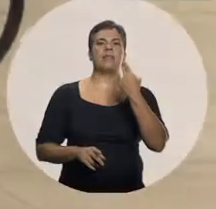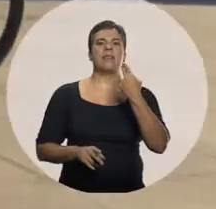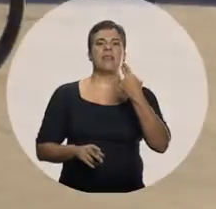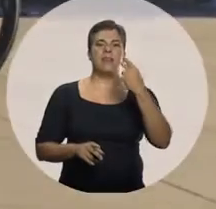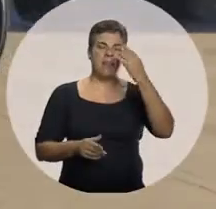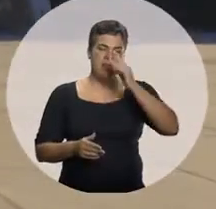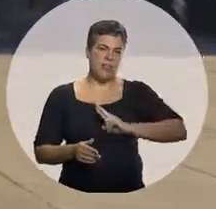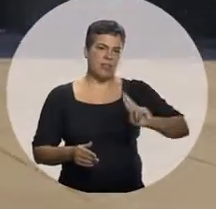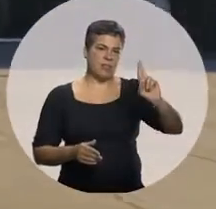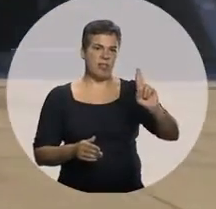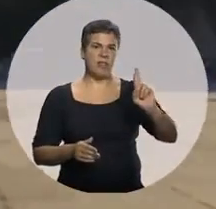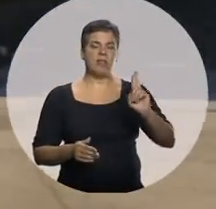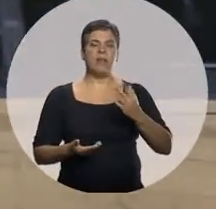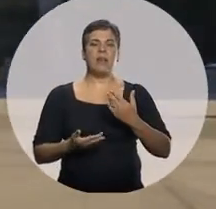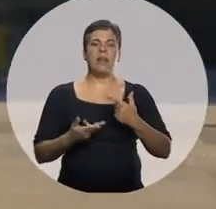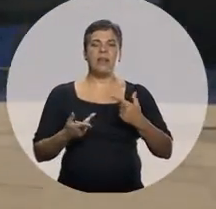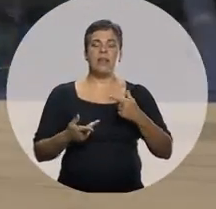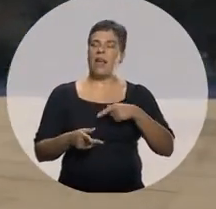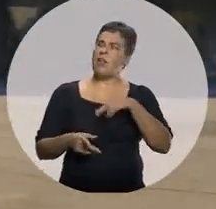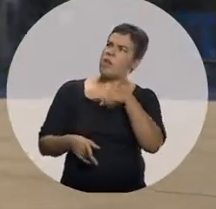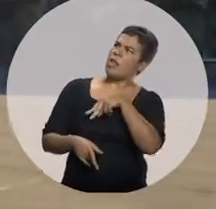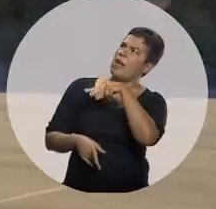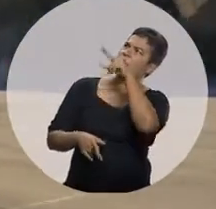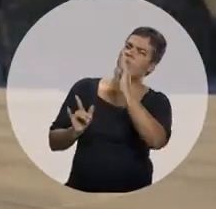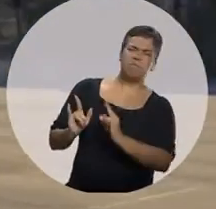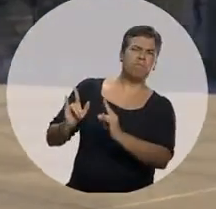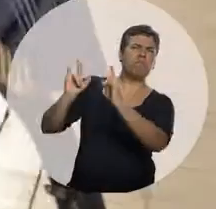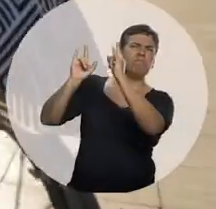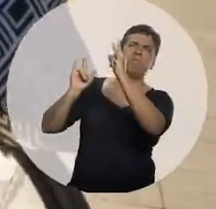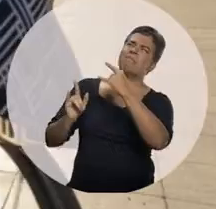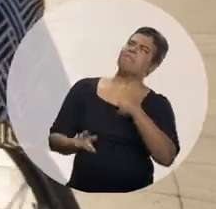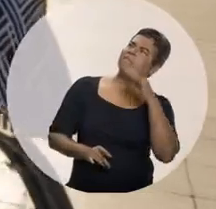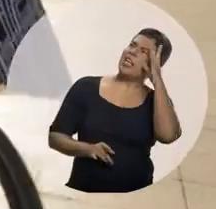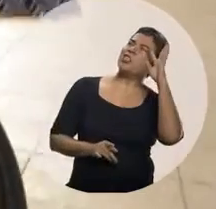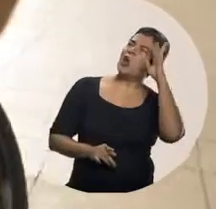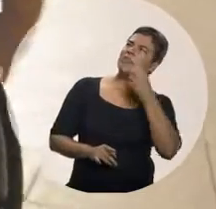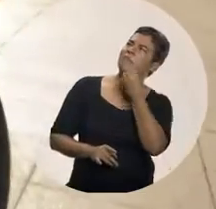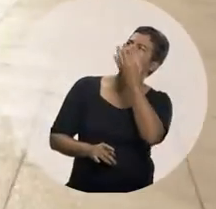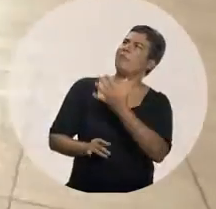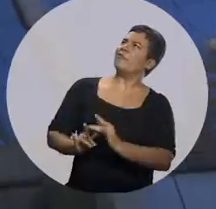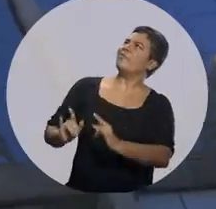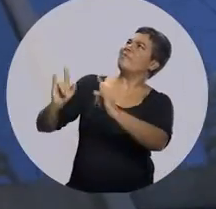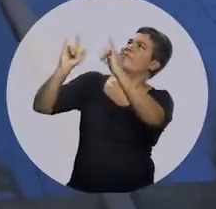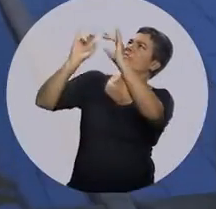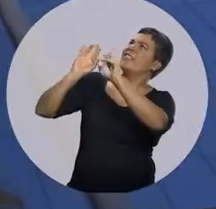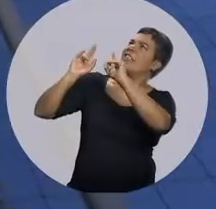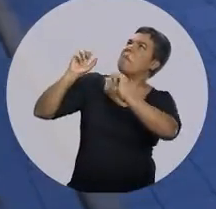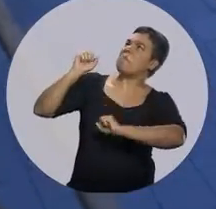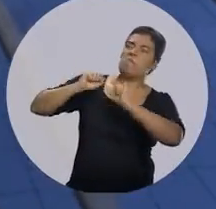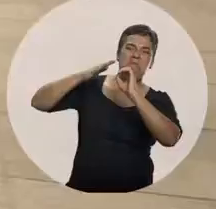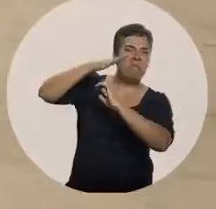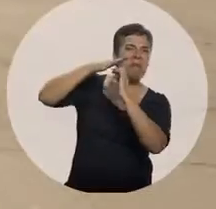e credo. Uma vez passando aqui nesse prédio, eu pensei que, nossa, bom seria, né, trabalhar numa